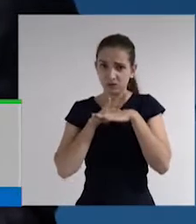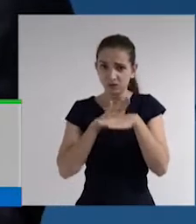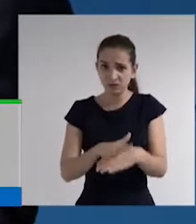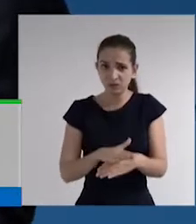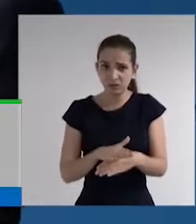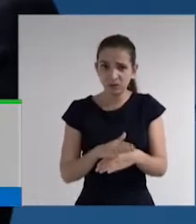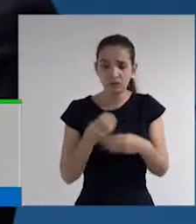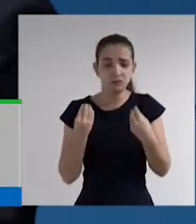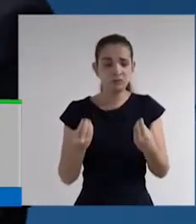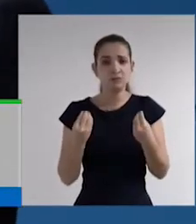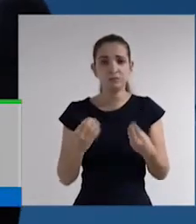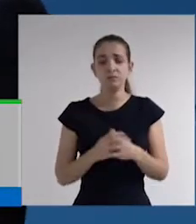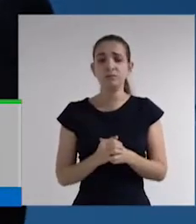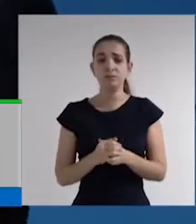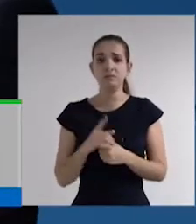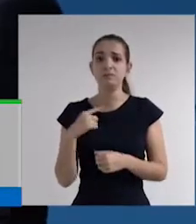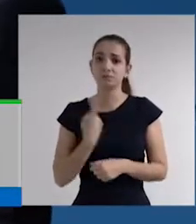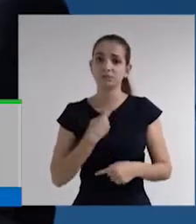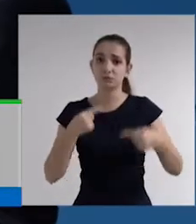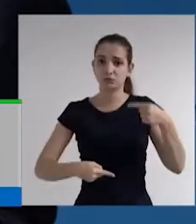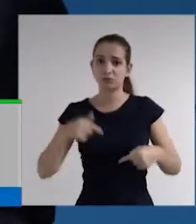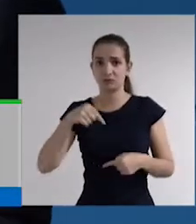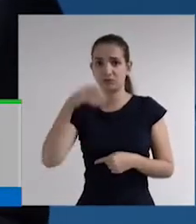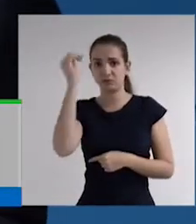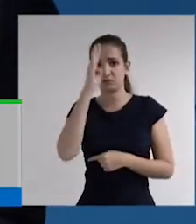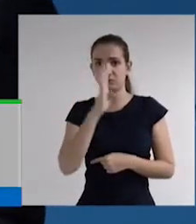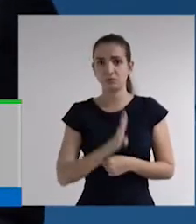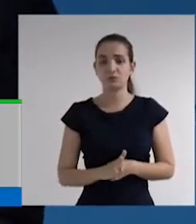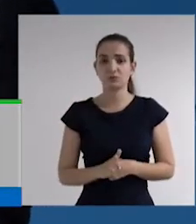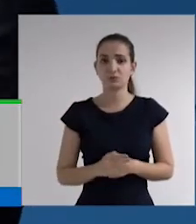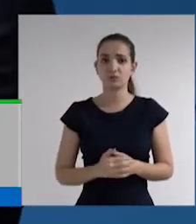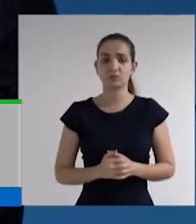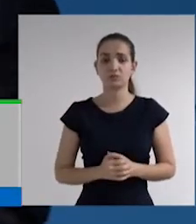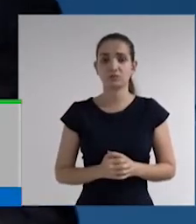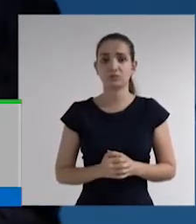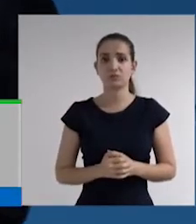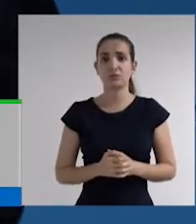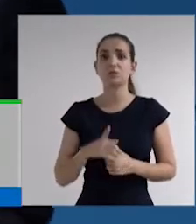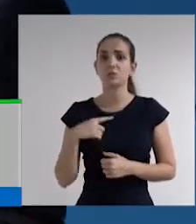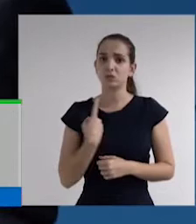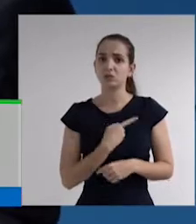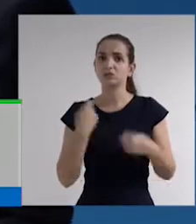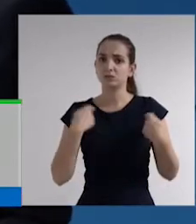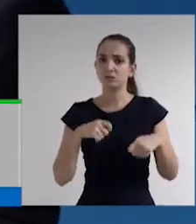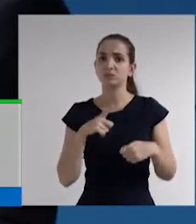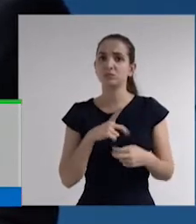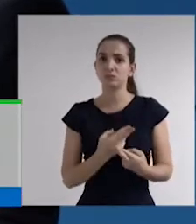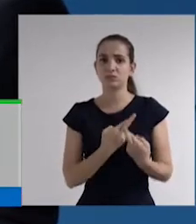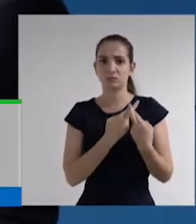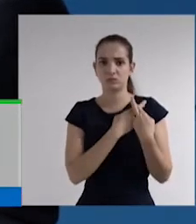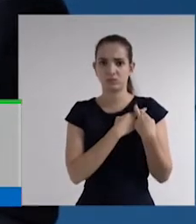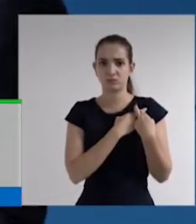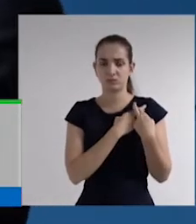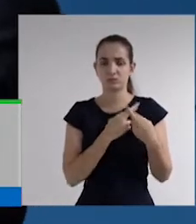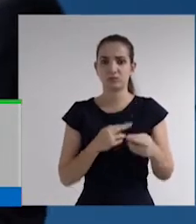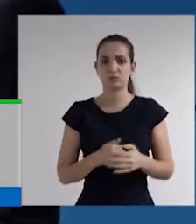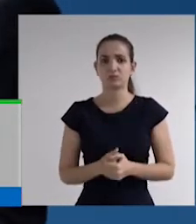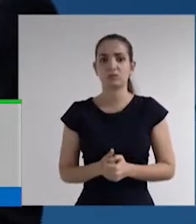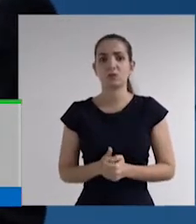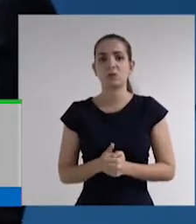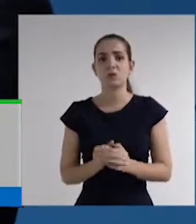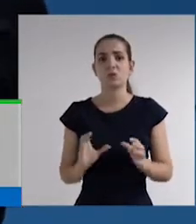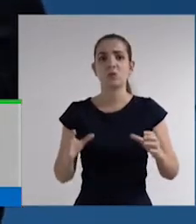isso que nós temos que discutir nesse país? Então, assim, precisamos ter responsabilidade. A